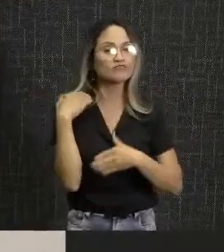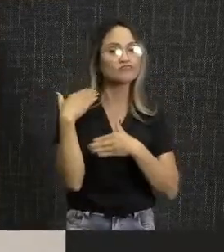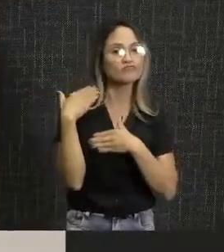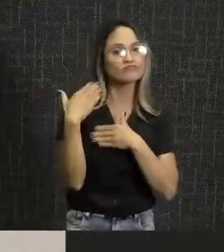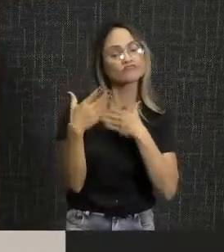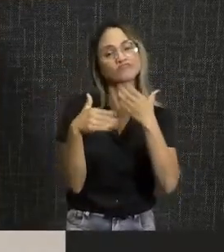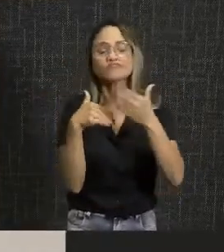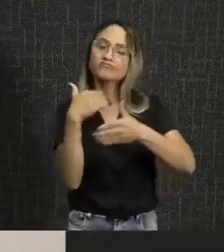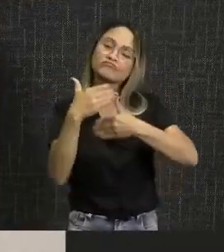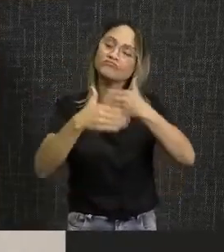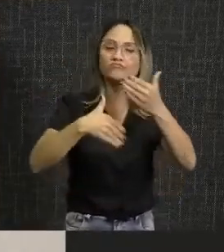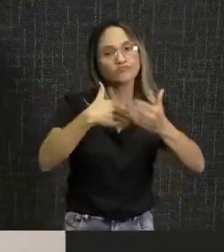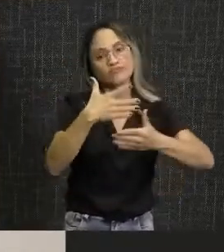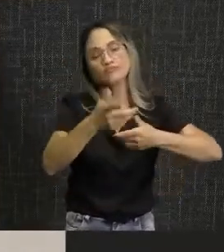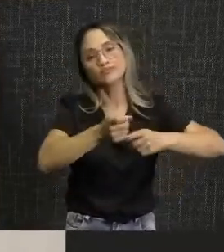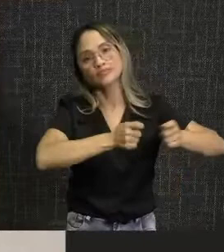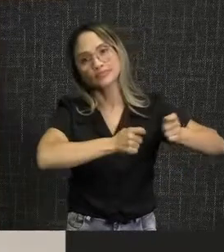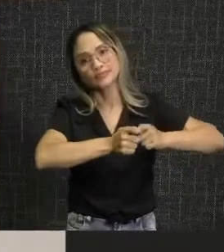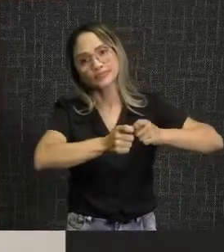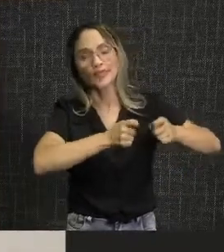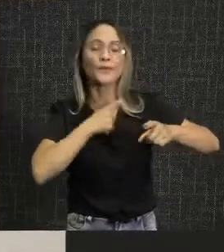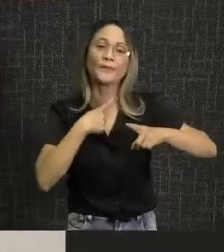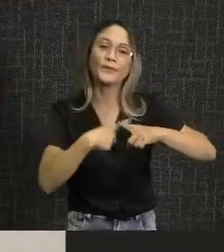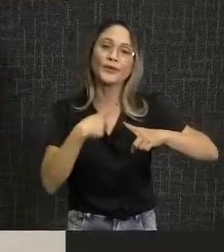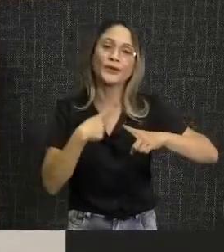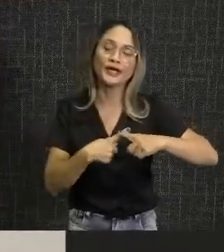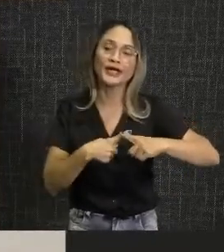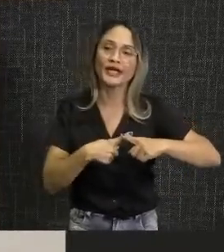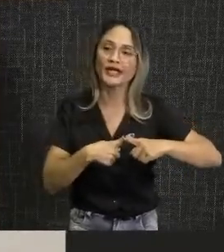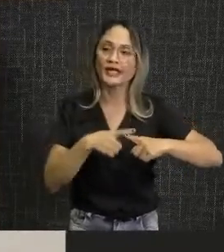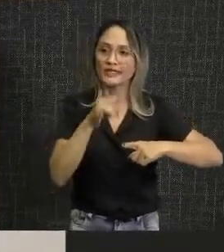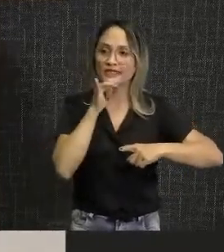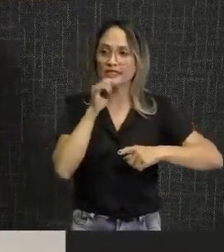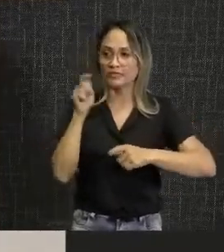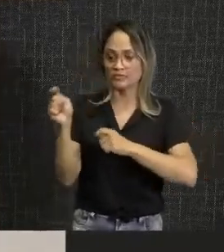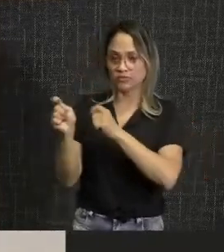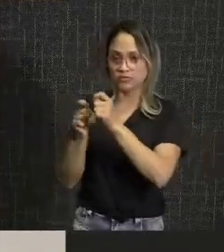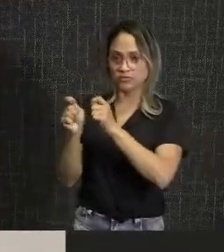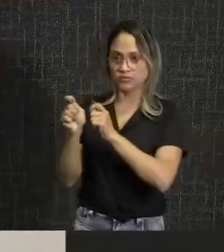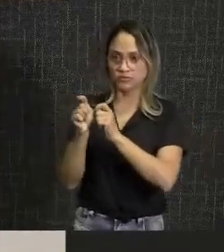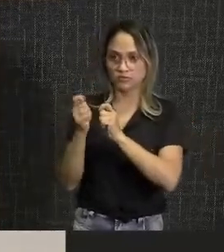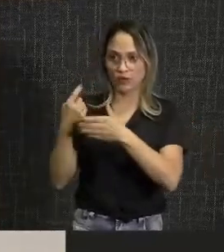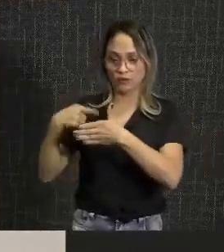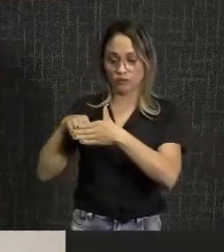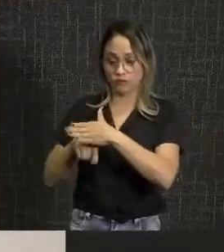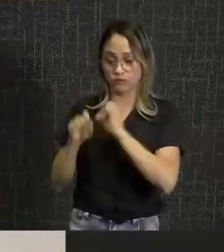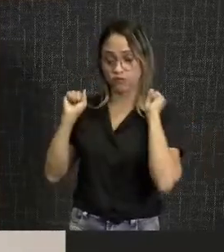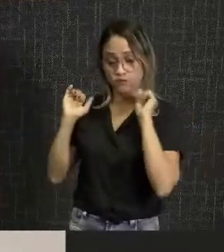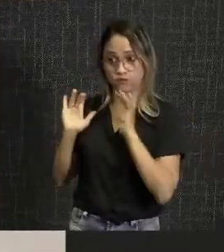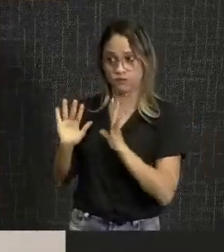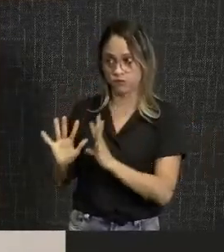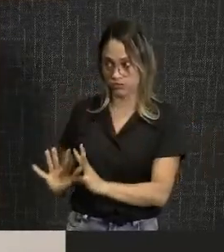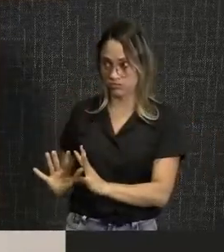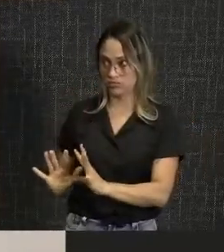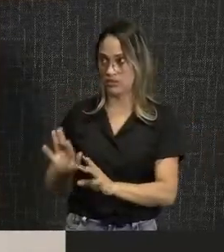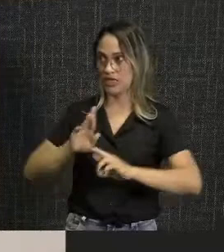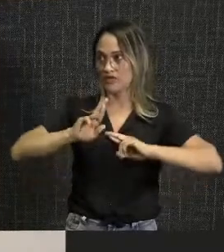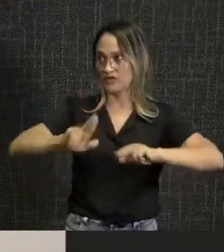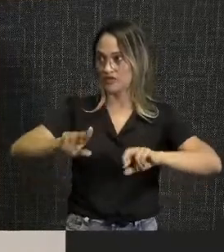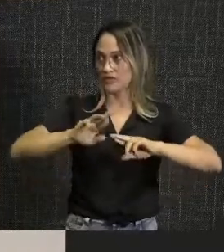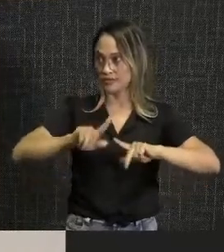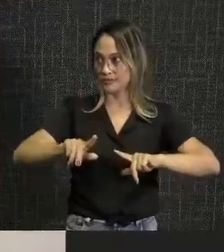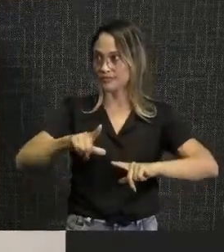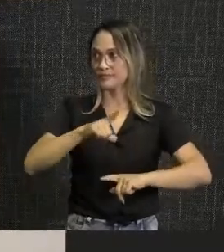o negócio, porque ele não é um negócio intensivo em aglomerar pessoas, como, por exemplo,